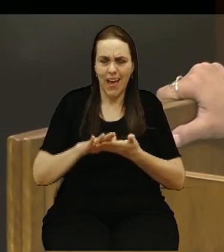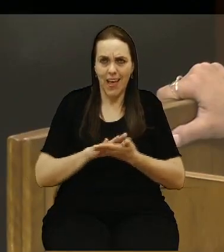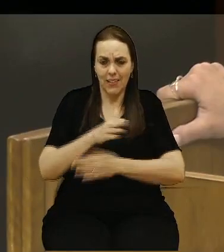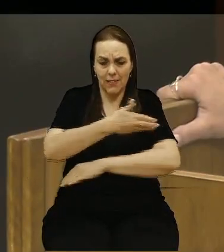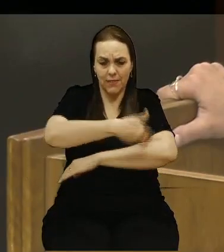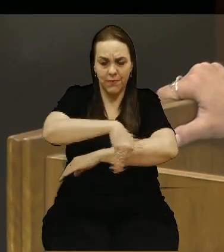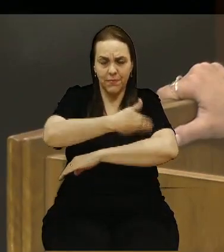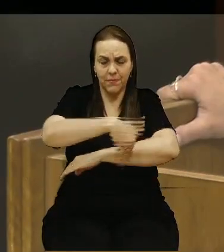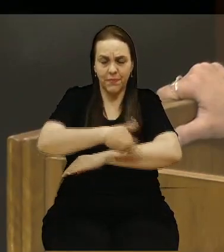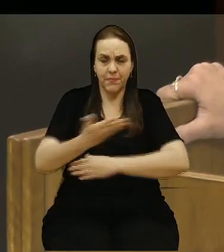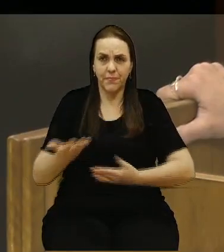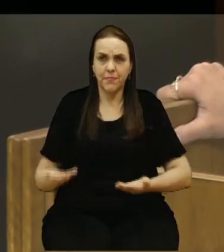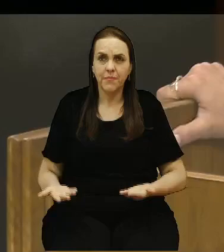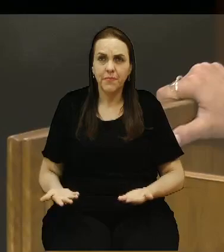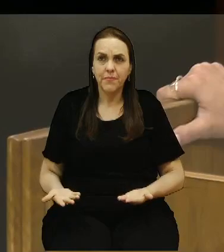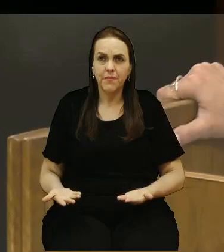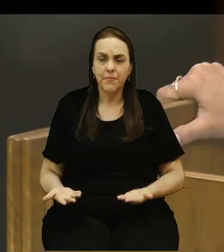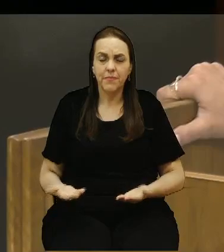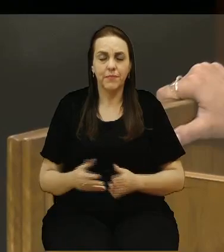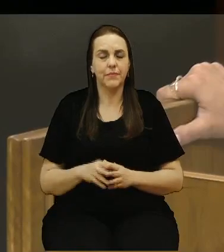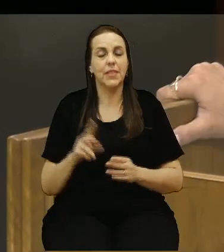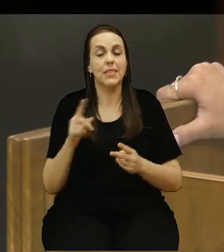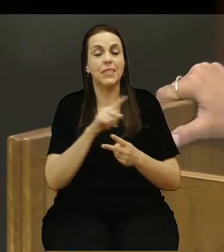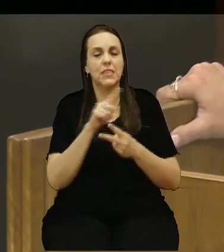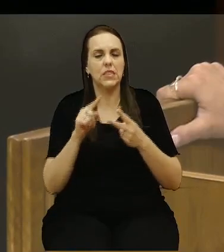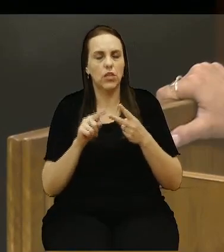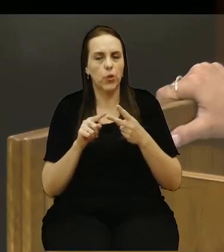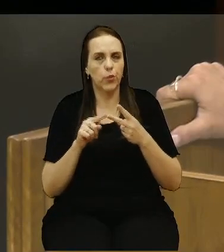pública. Segunda parte,